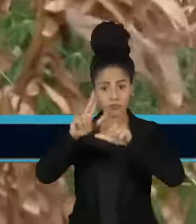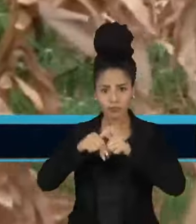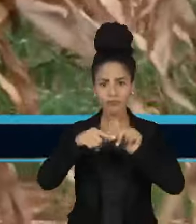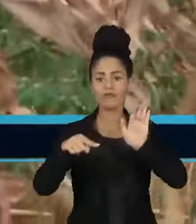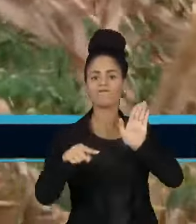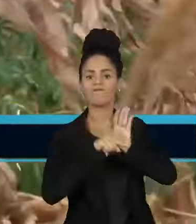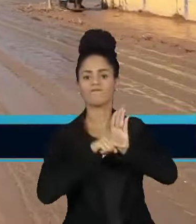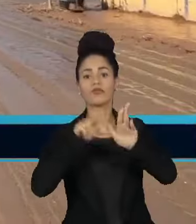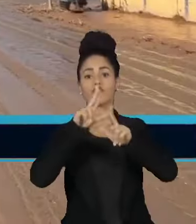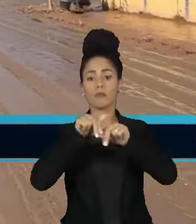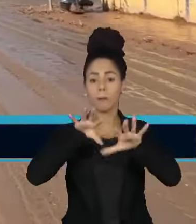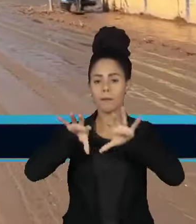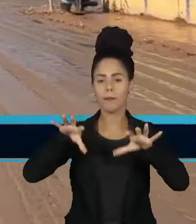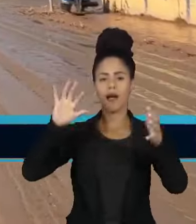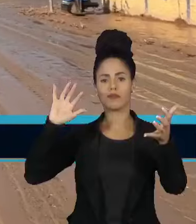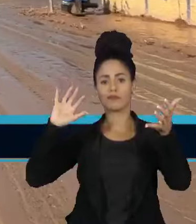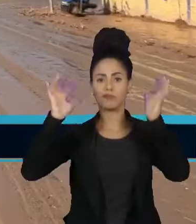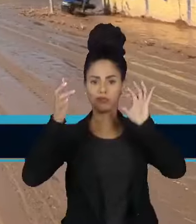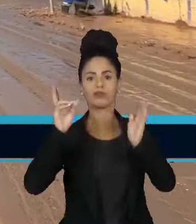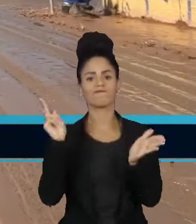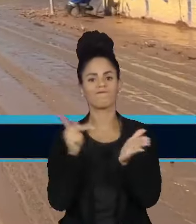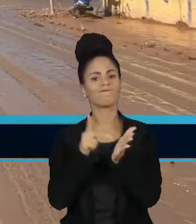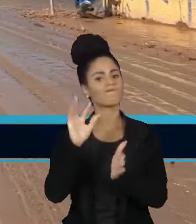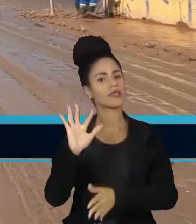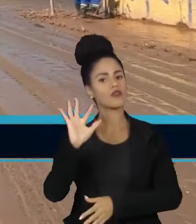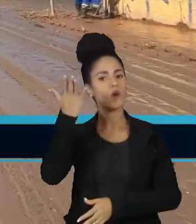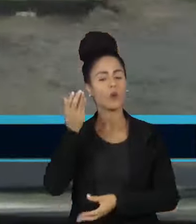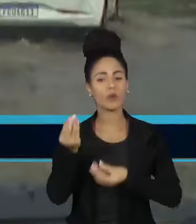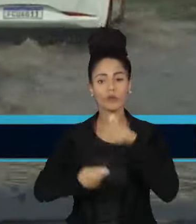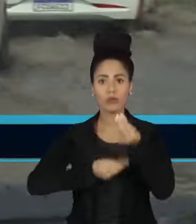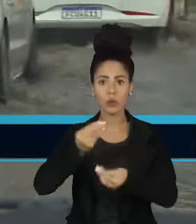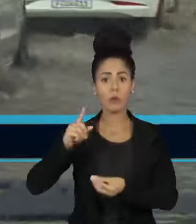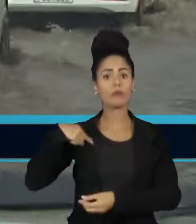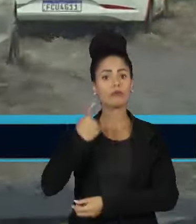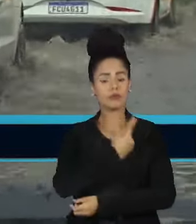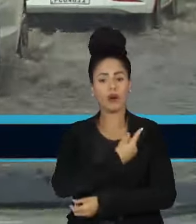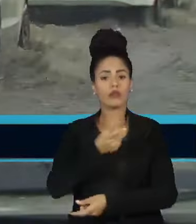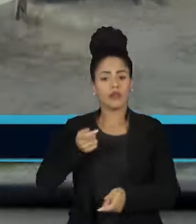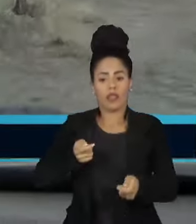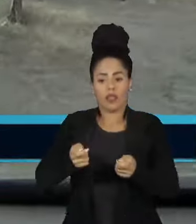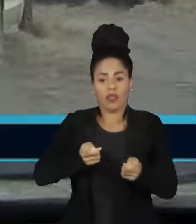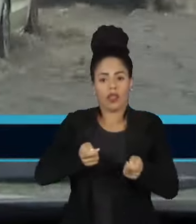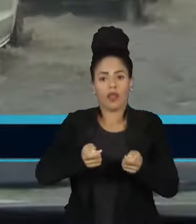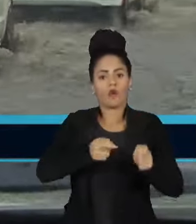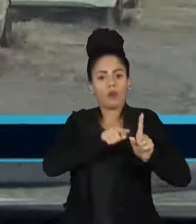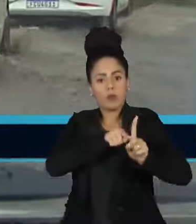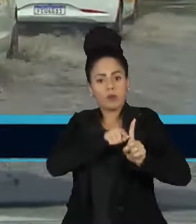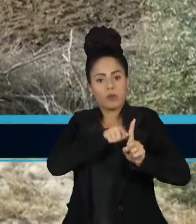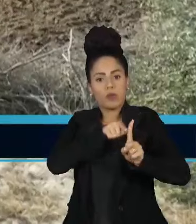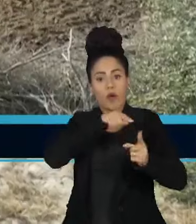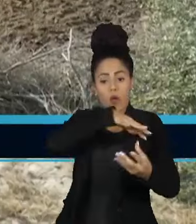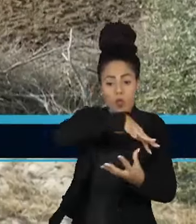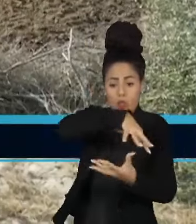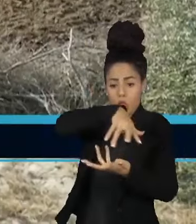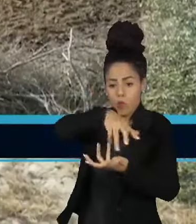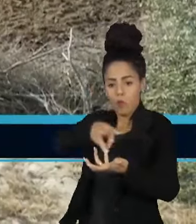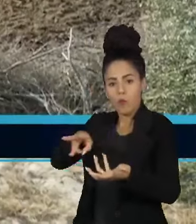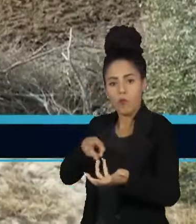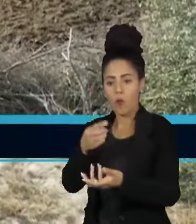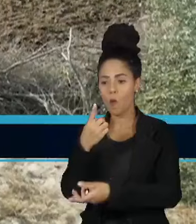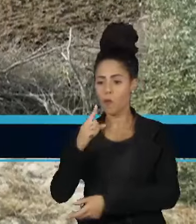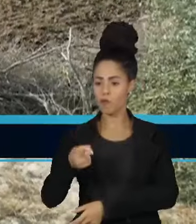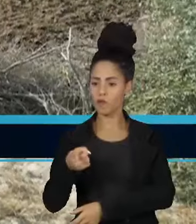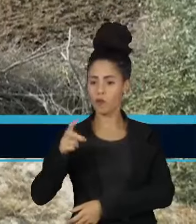mudanças climáticas já são realidade. Como não conseguimos limitar a temperatura média do planeta a